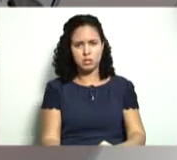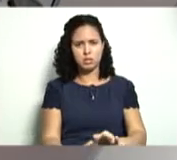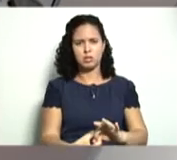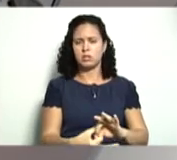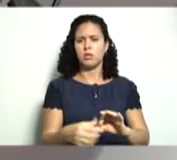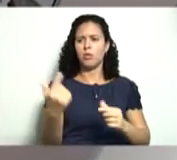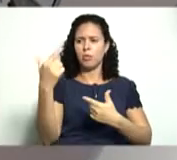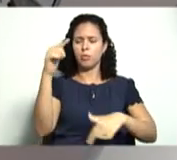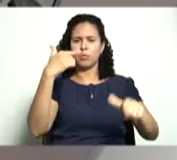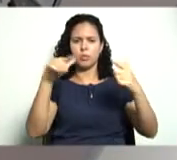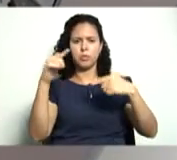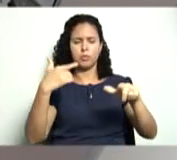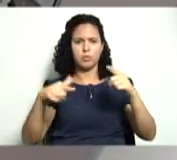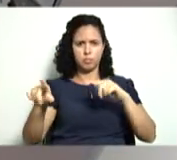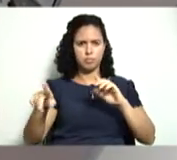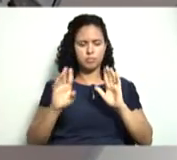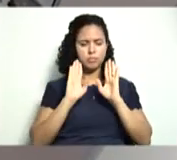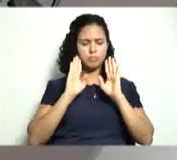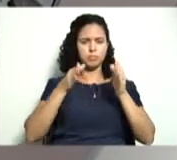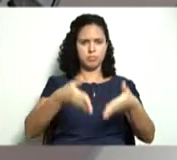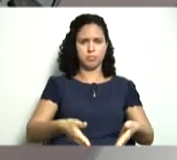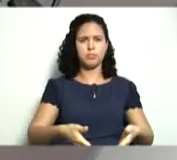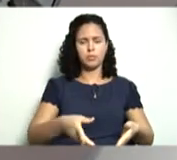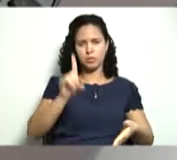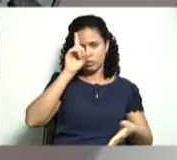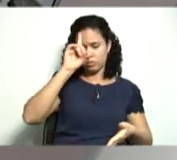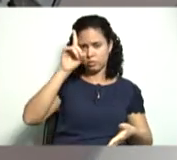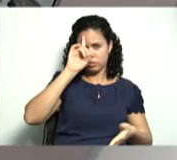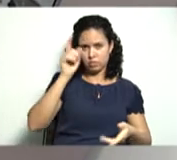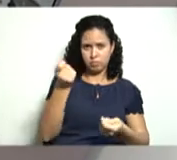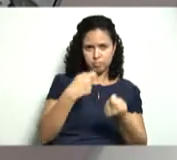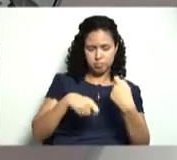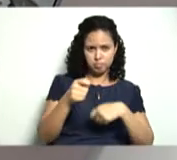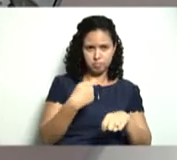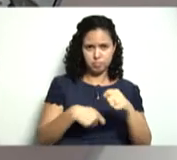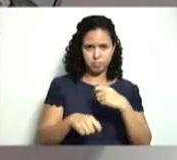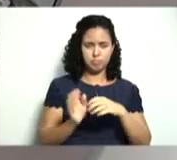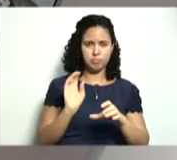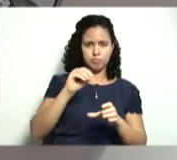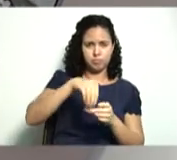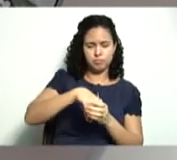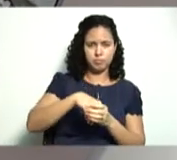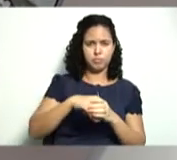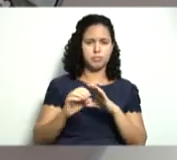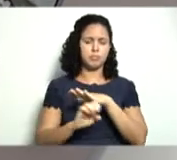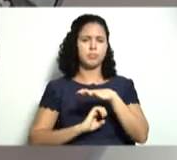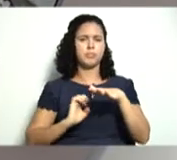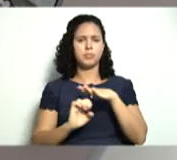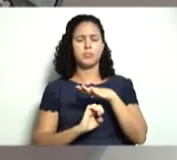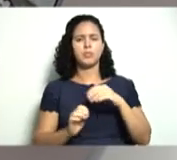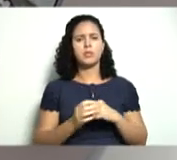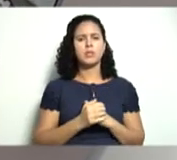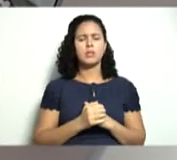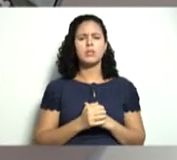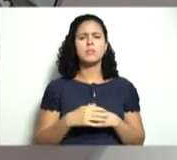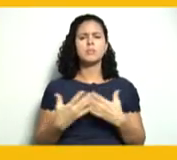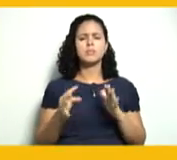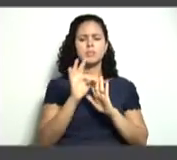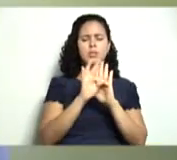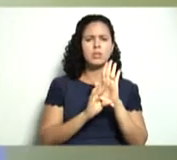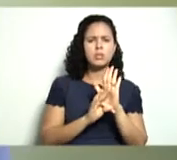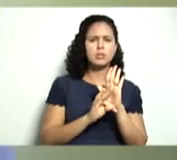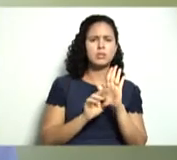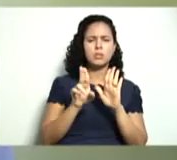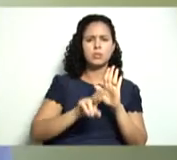funções direcionadas às rotinas administrativas mas será como editor de texto que as pessoas mais hoje